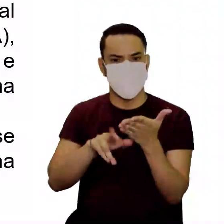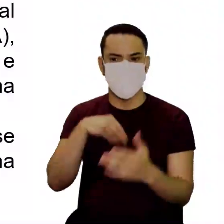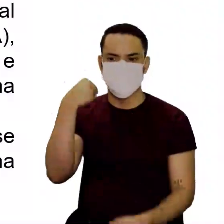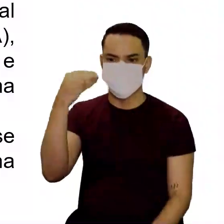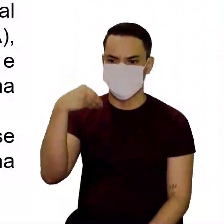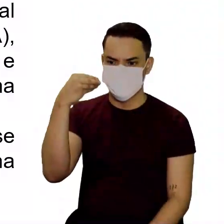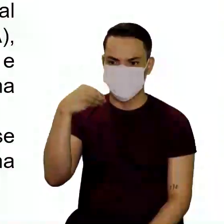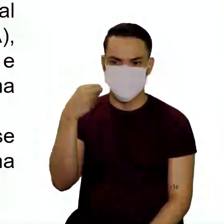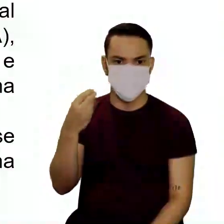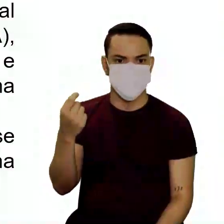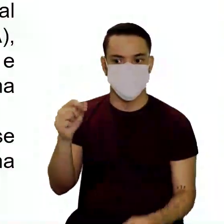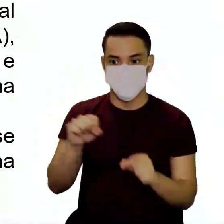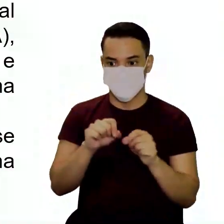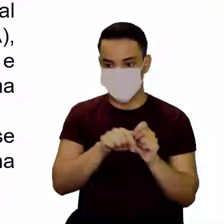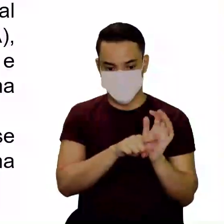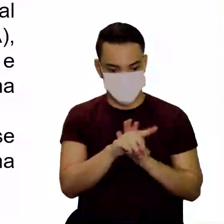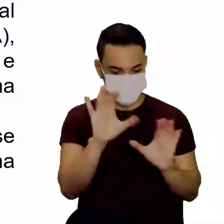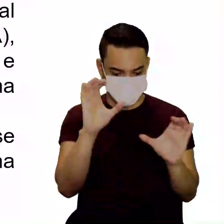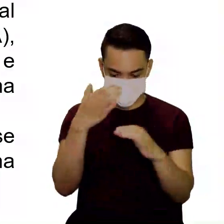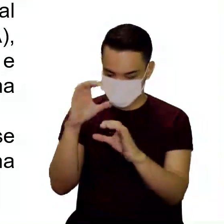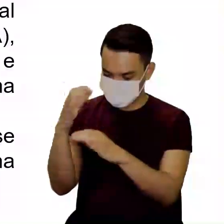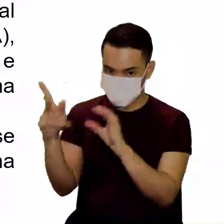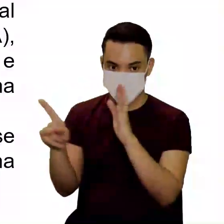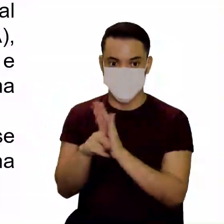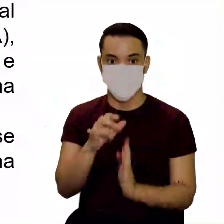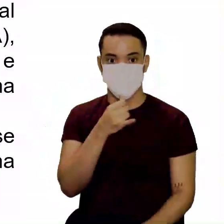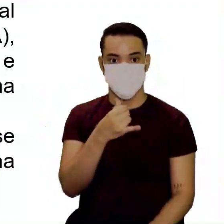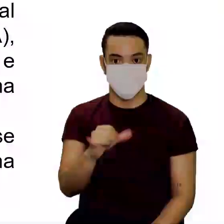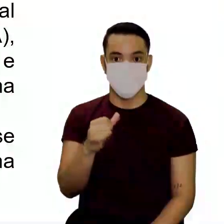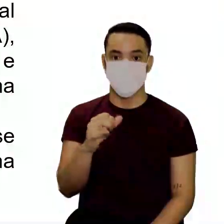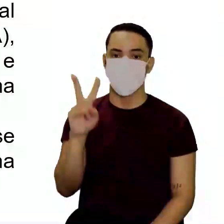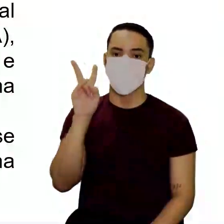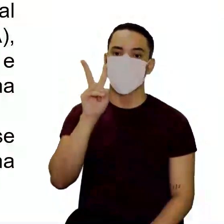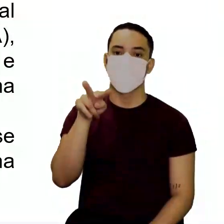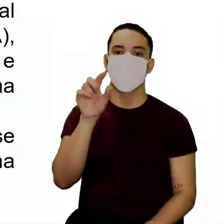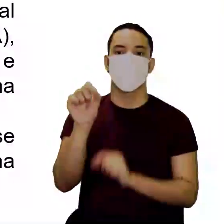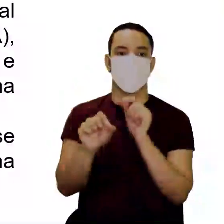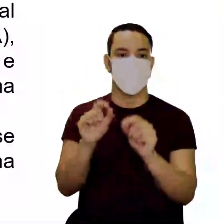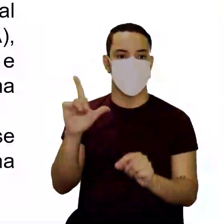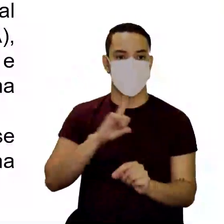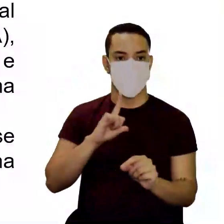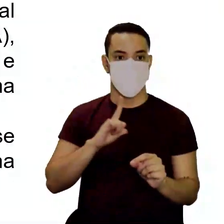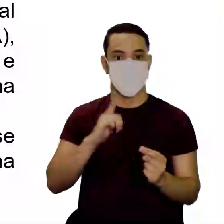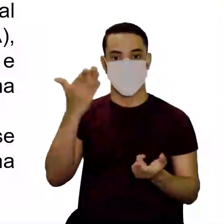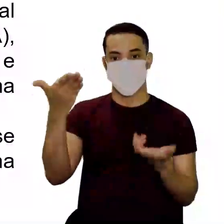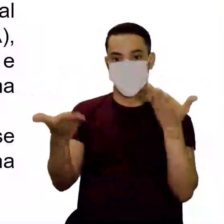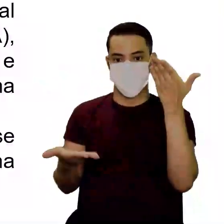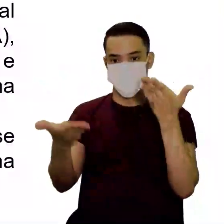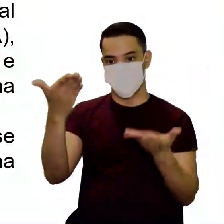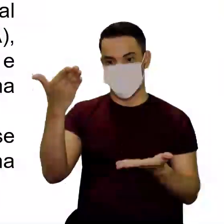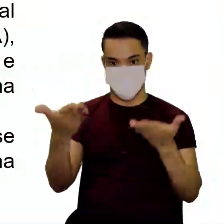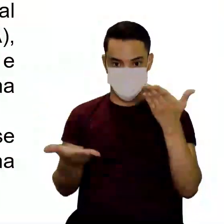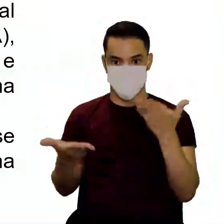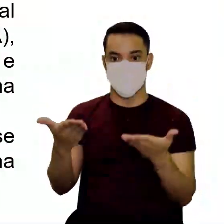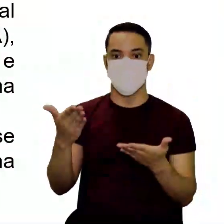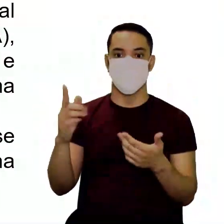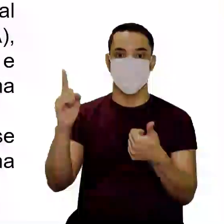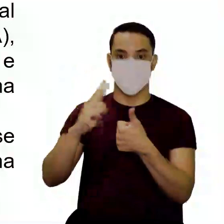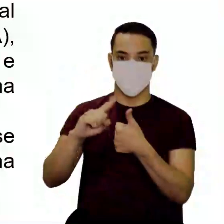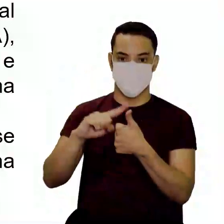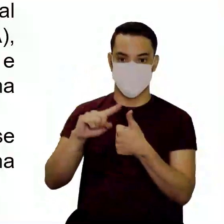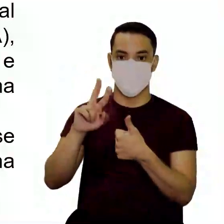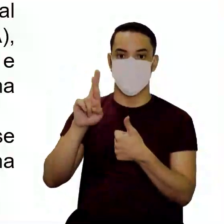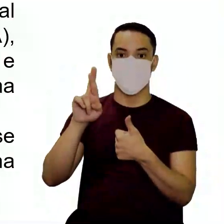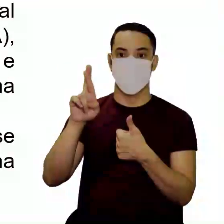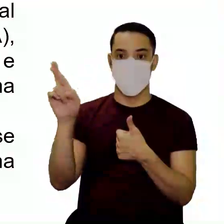experimentos, vários, de eletricidade. Eles verificaram que existem proporcionalidade entre